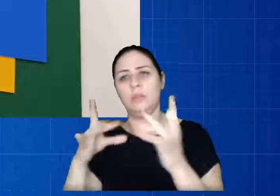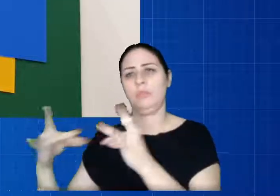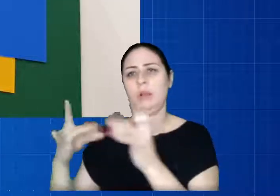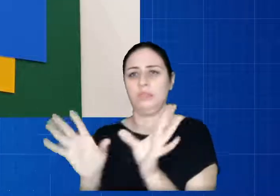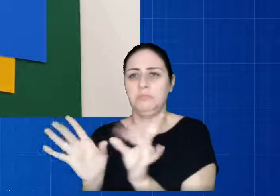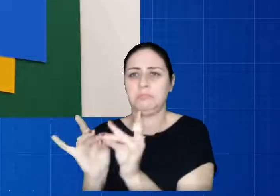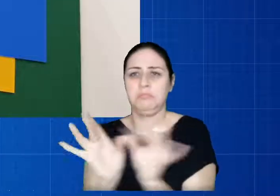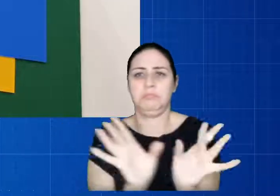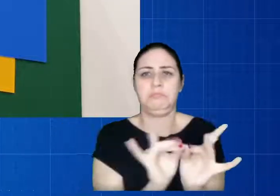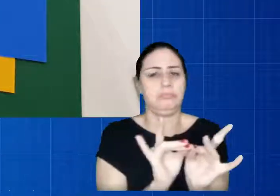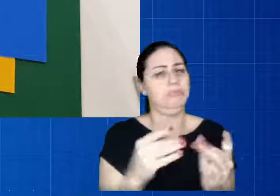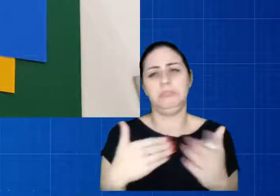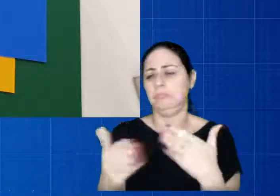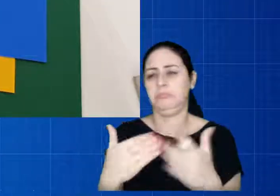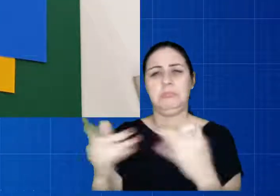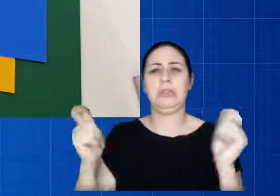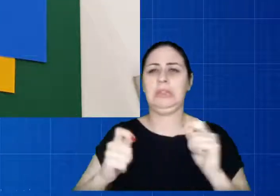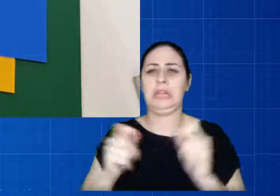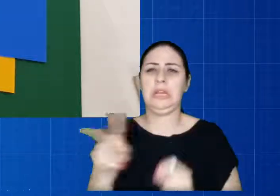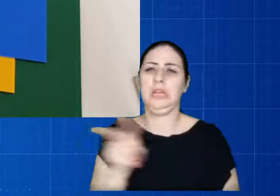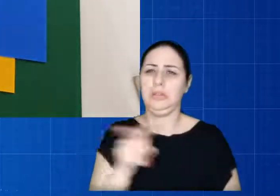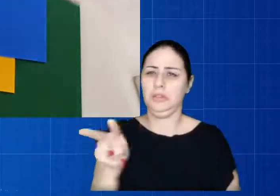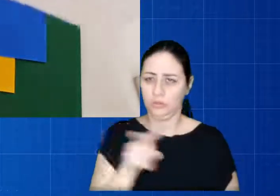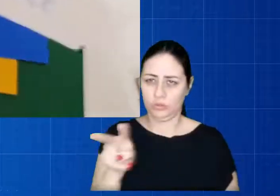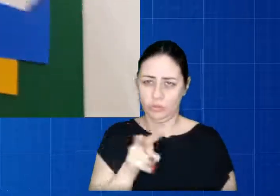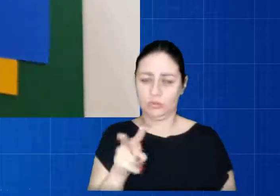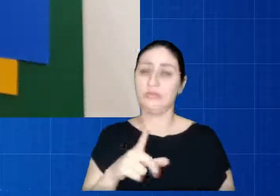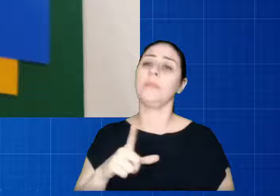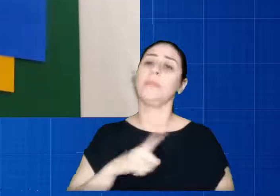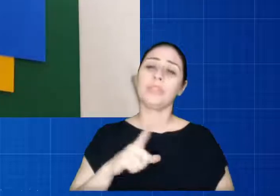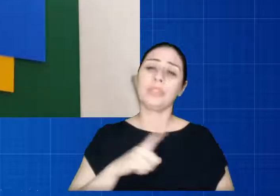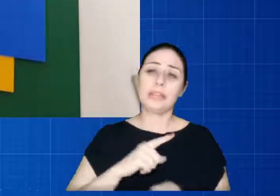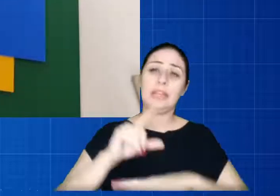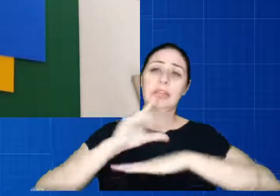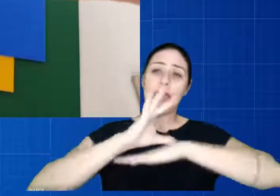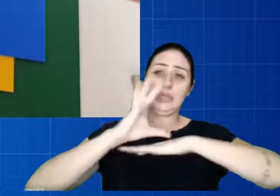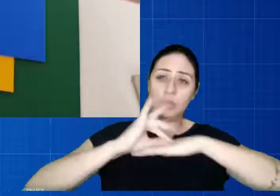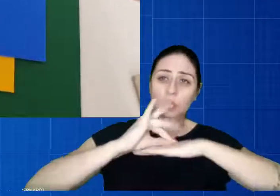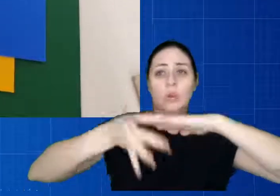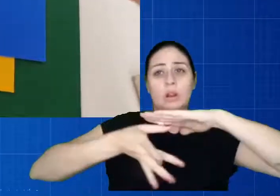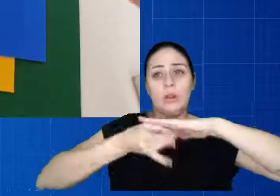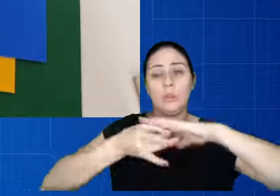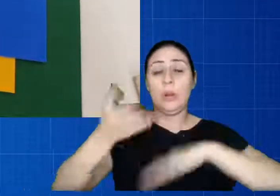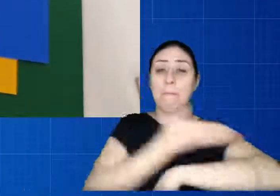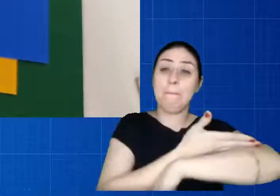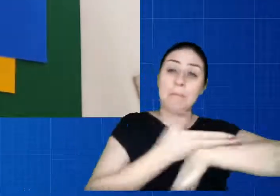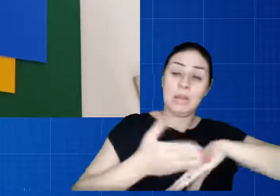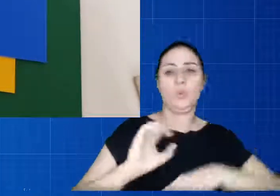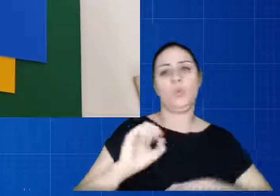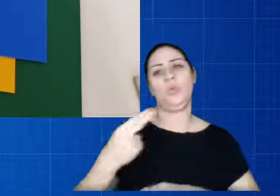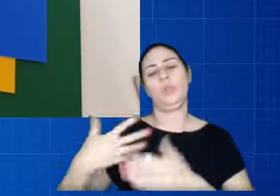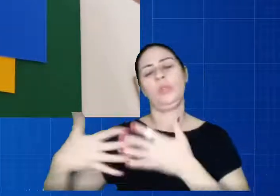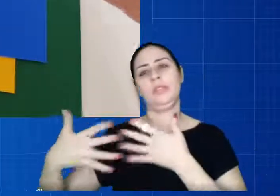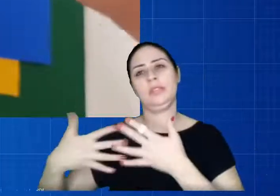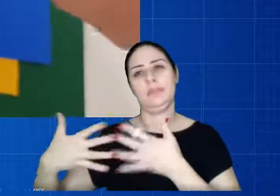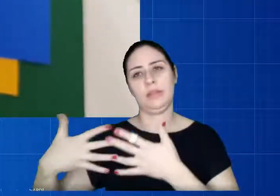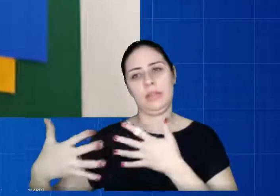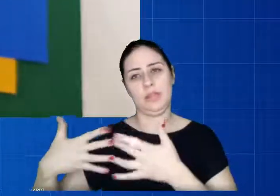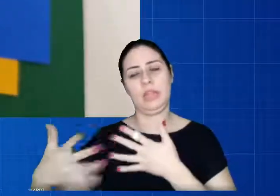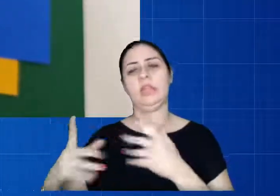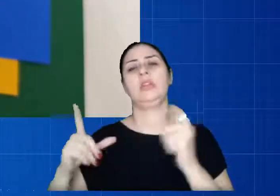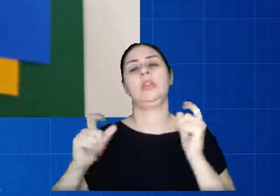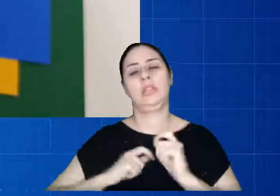as fitas dupla face de fundo branco, como esta, e existem as fitas dupla face transparentes. Depois que você desembala para